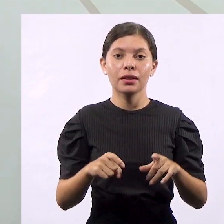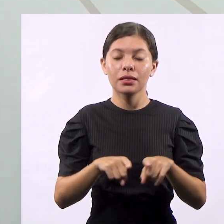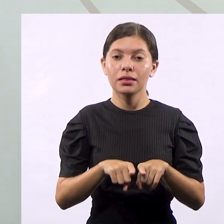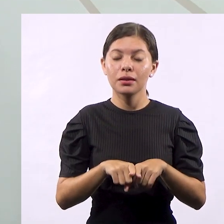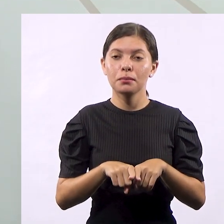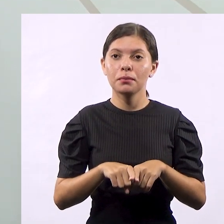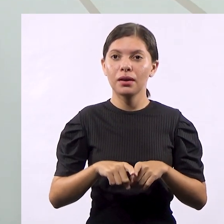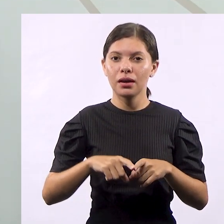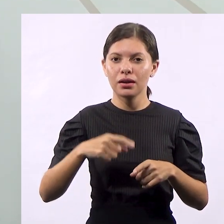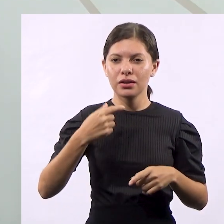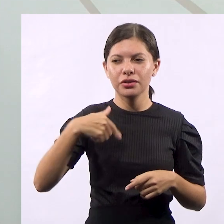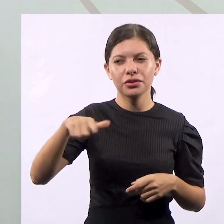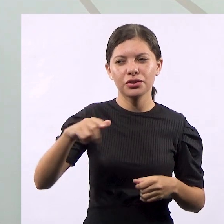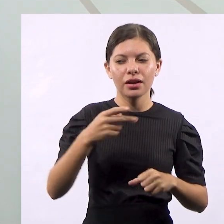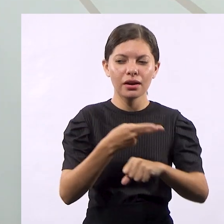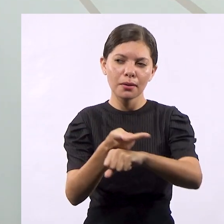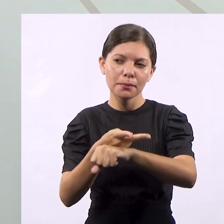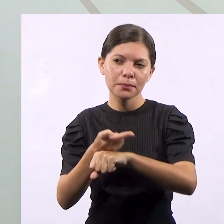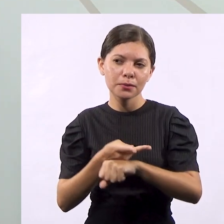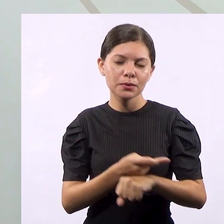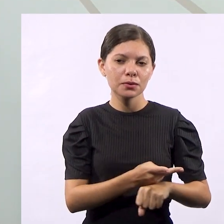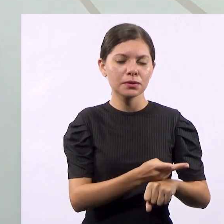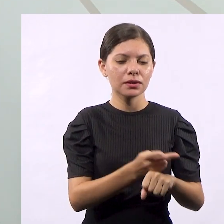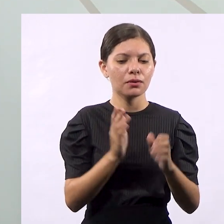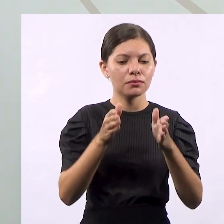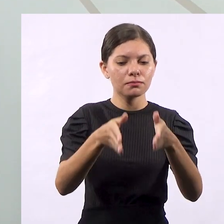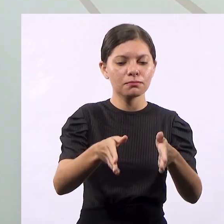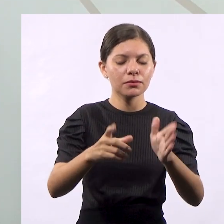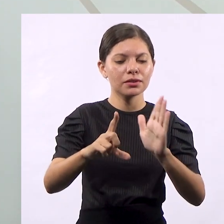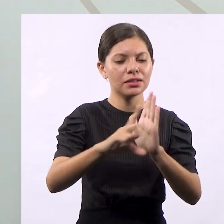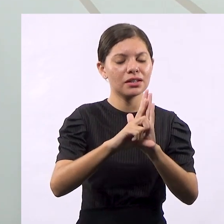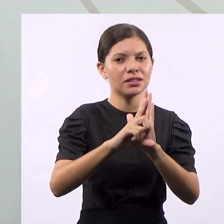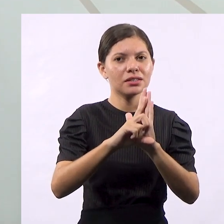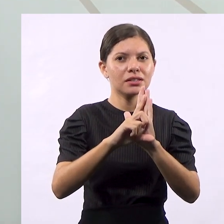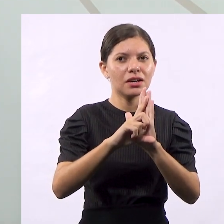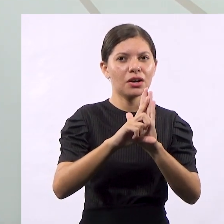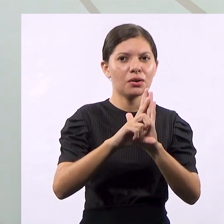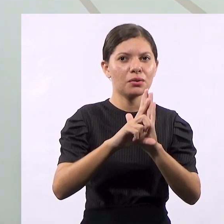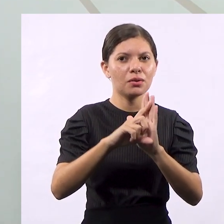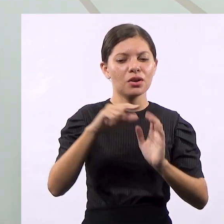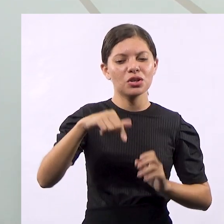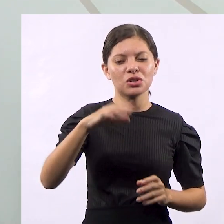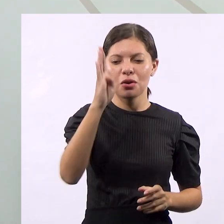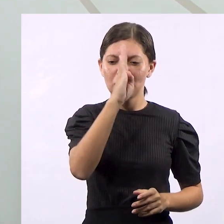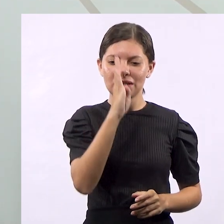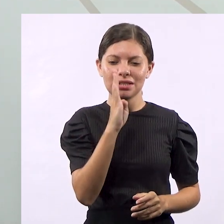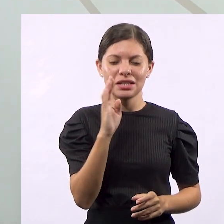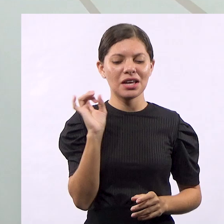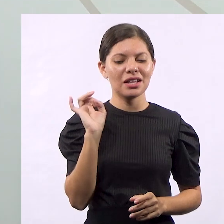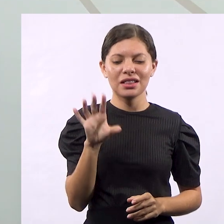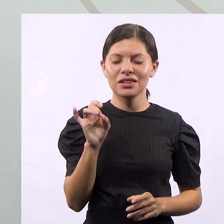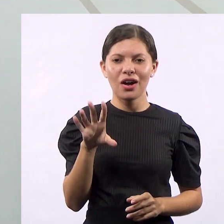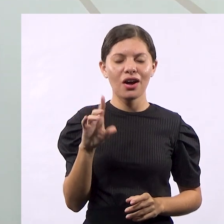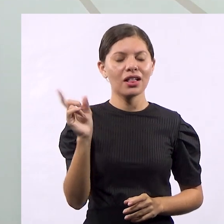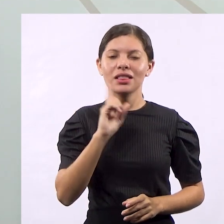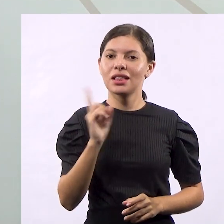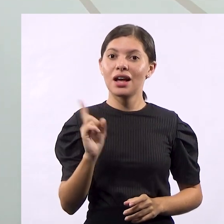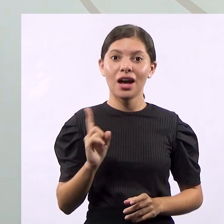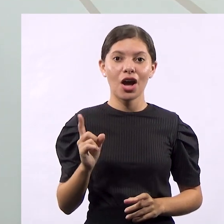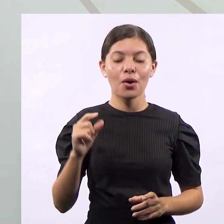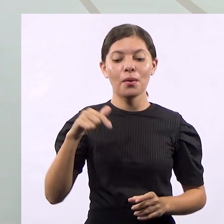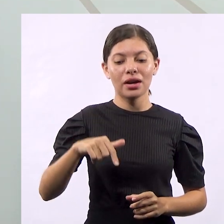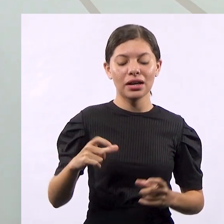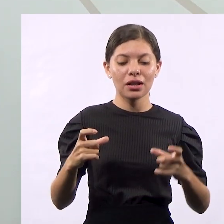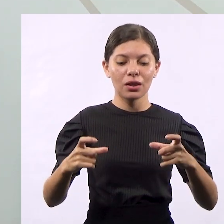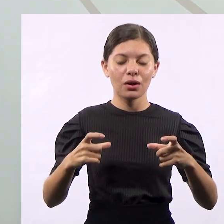busca esse enfoque da legislação, não é somente a legislação nacional, mas também a legislação